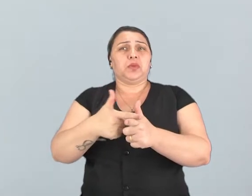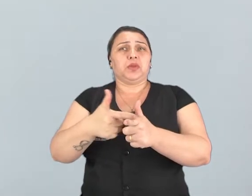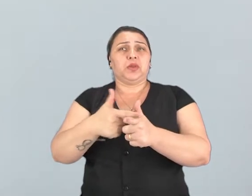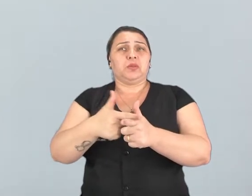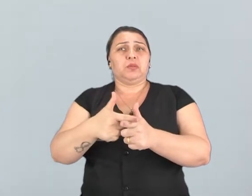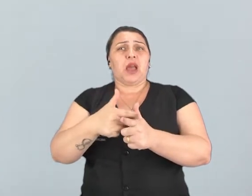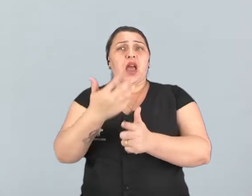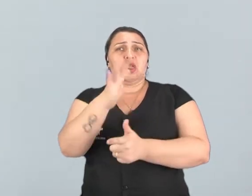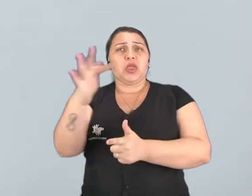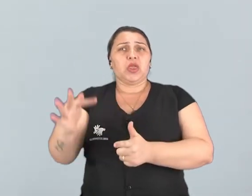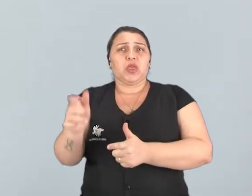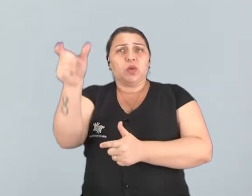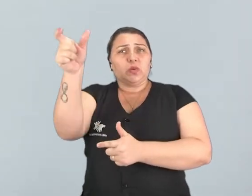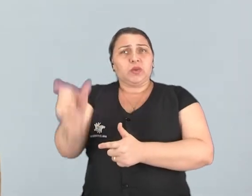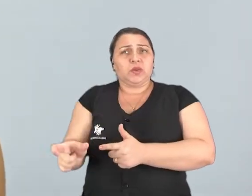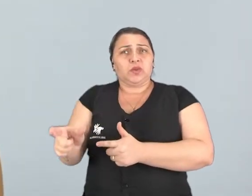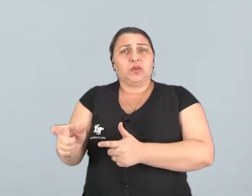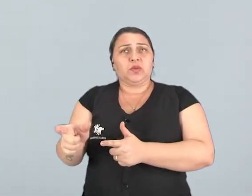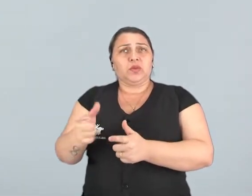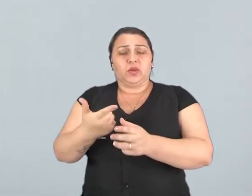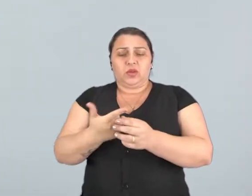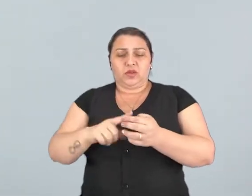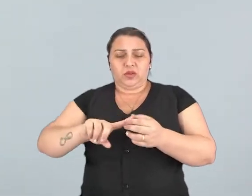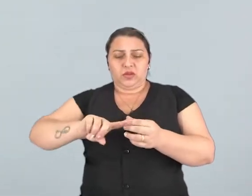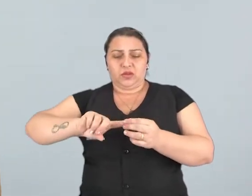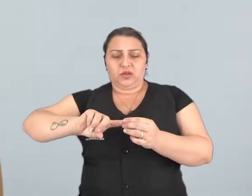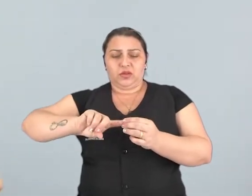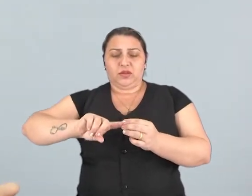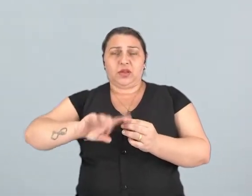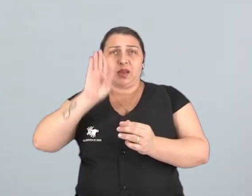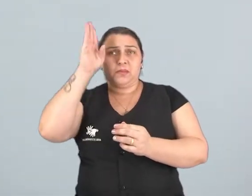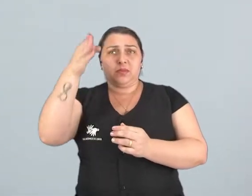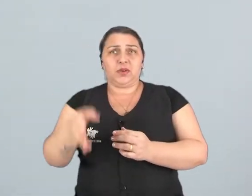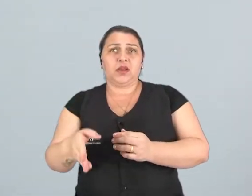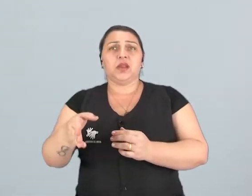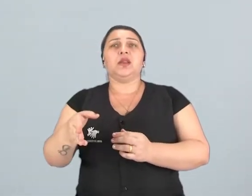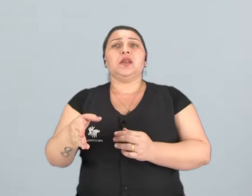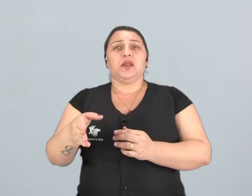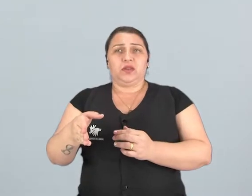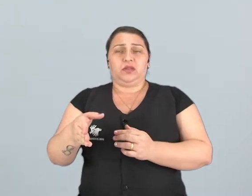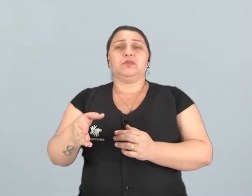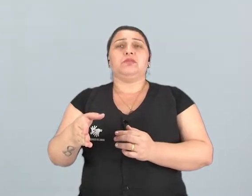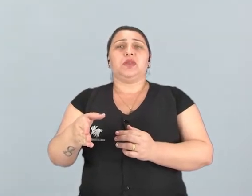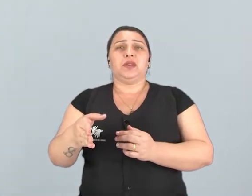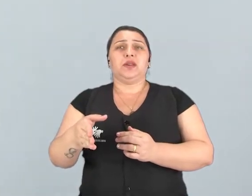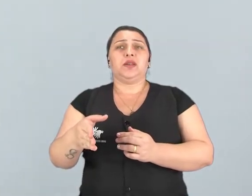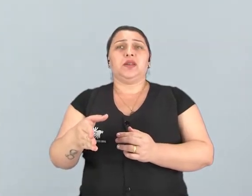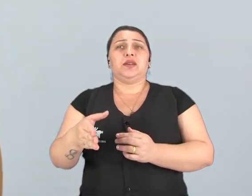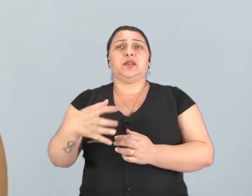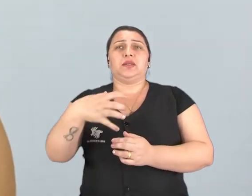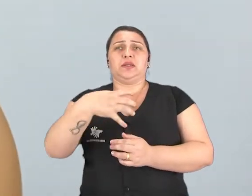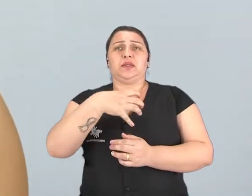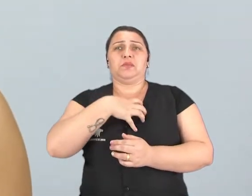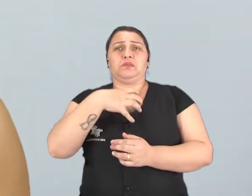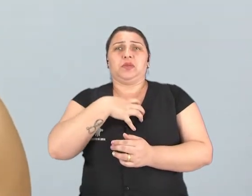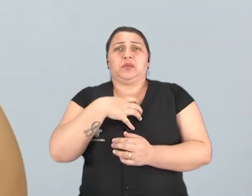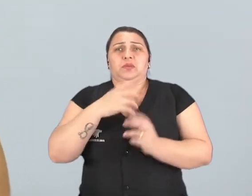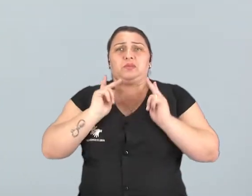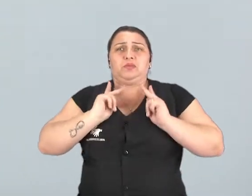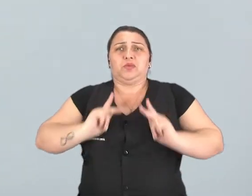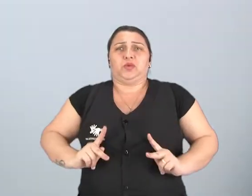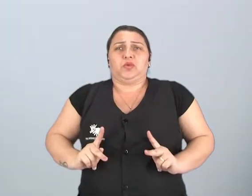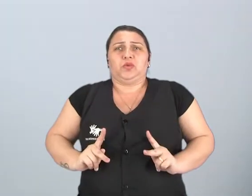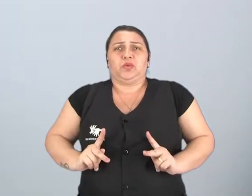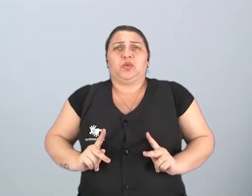essas dores na coluna, né? Então, uma das principais causas é a má postura, né? Como é que é a